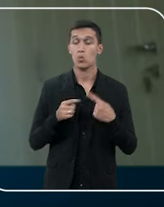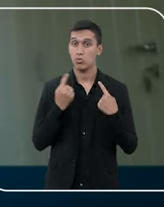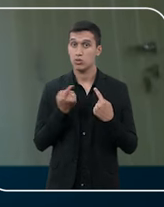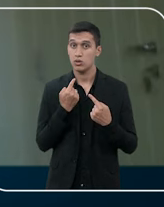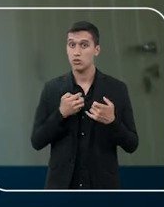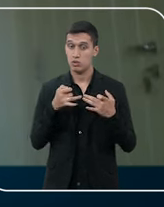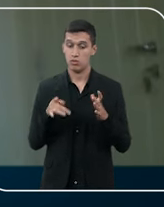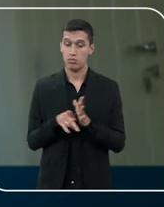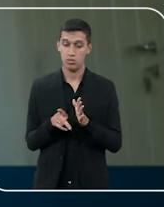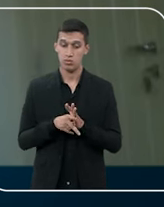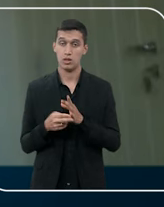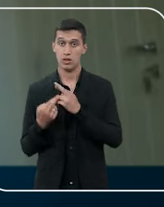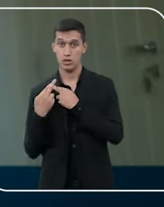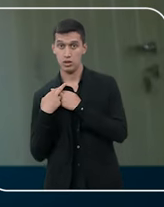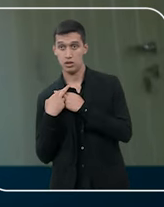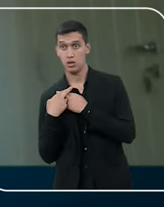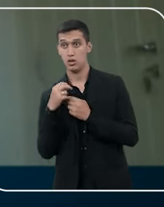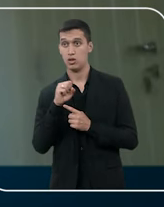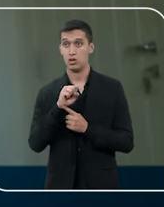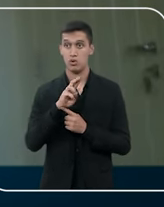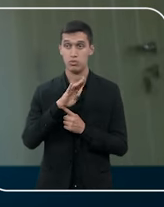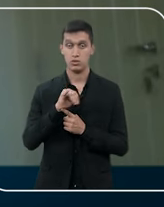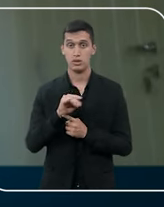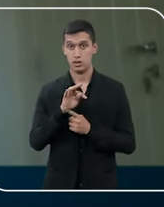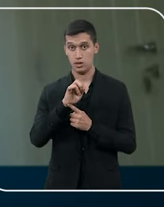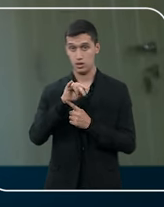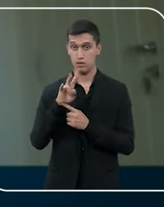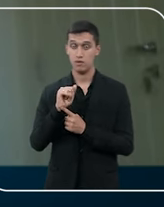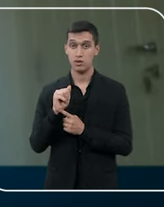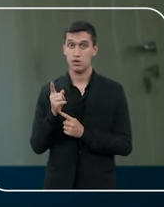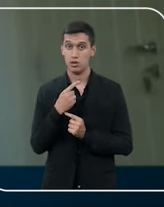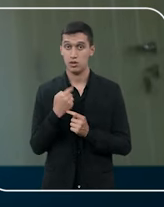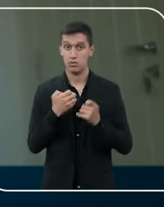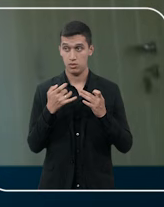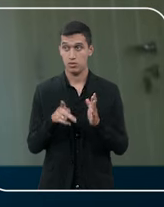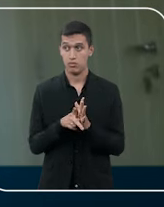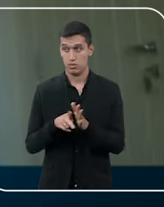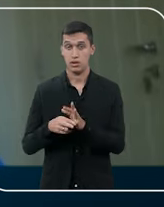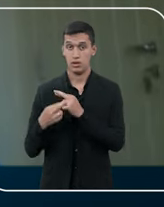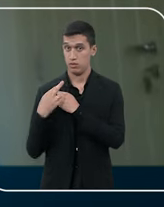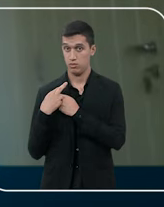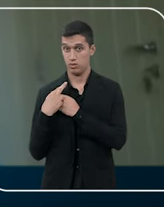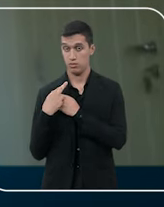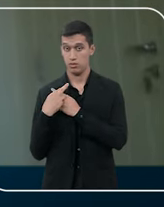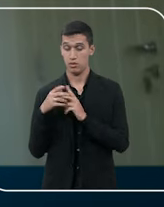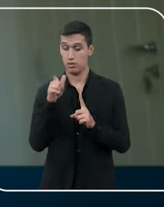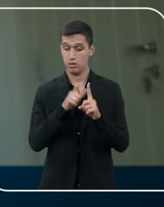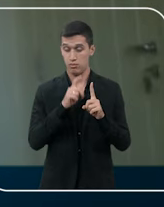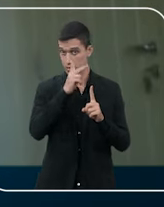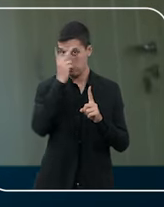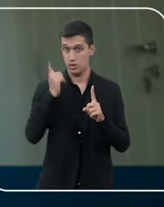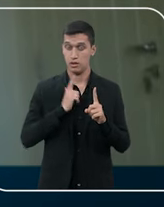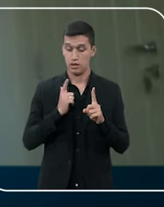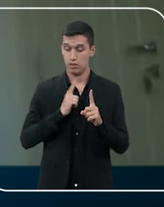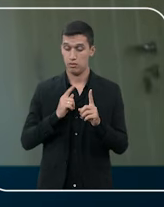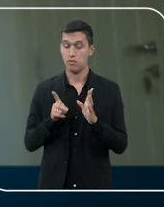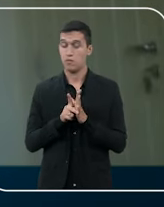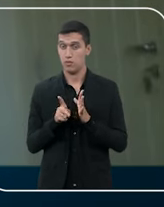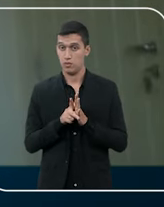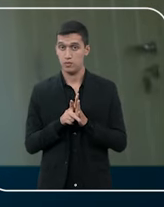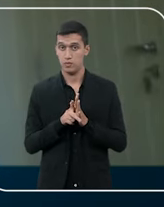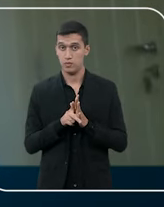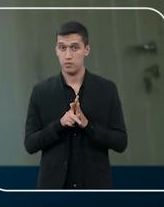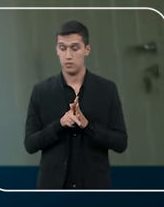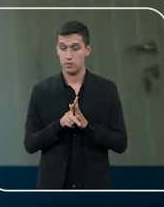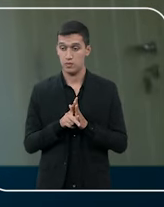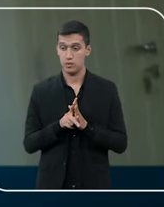de responsabilidade subjetiva, nós falamos da responsabilidade que uma pessoa tem de reparar